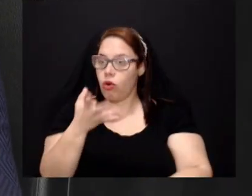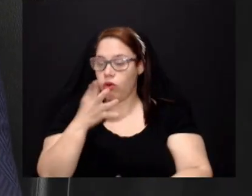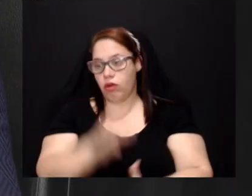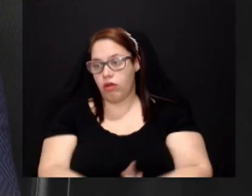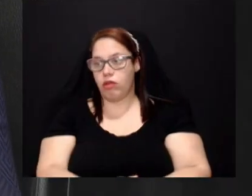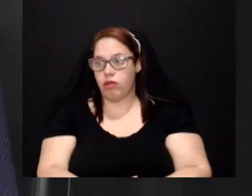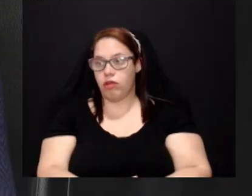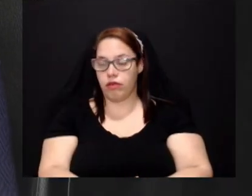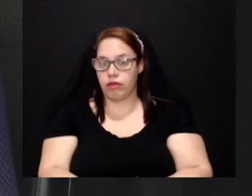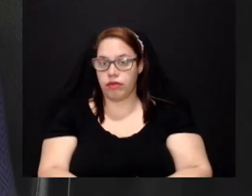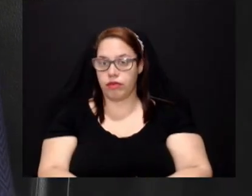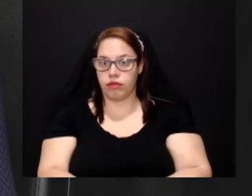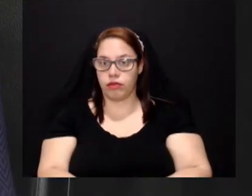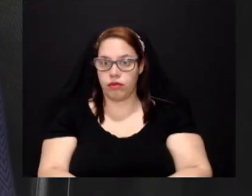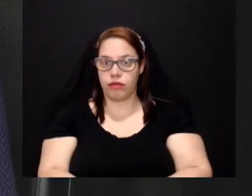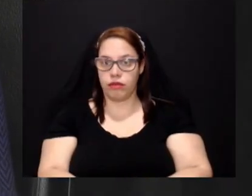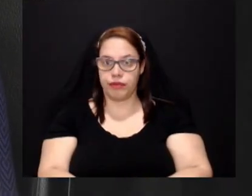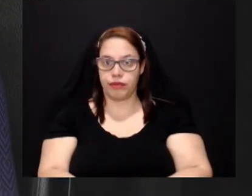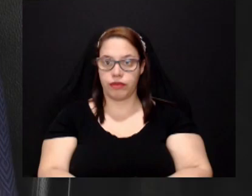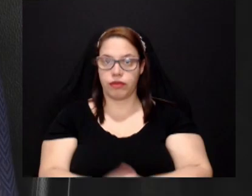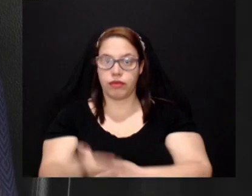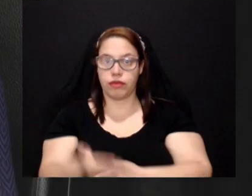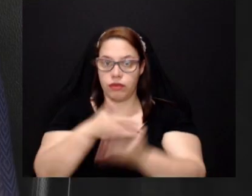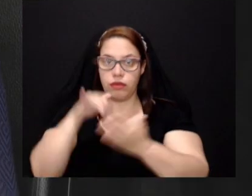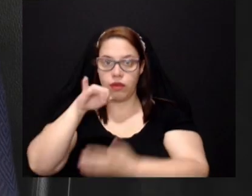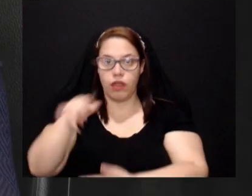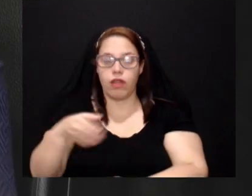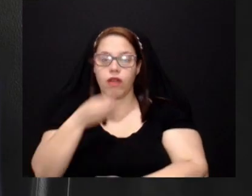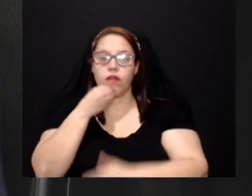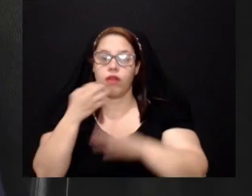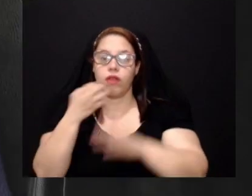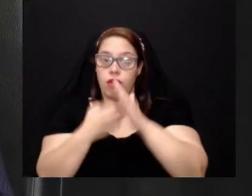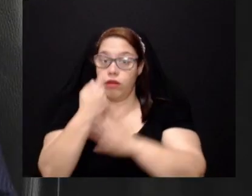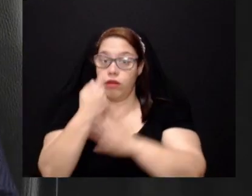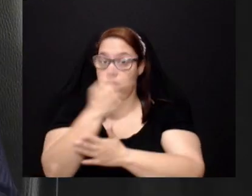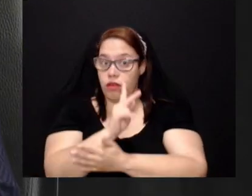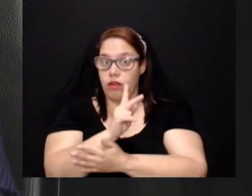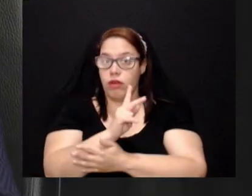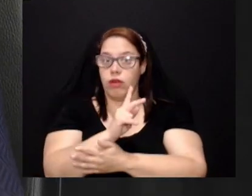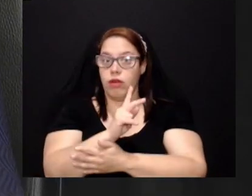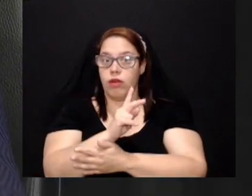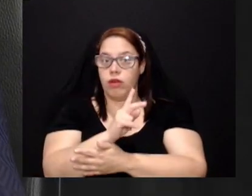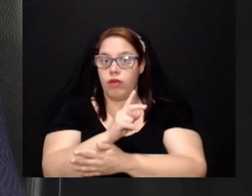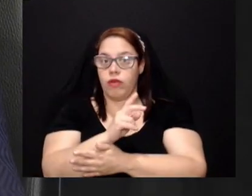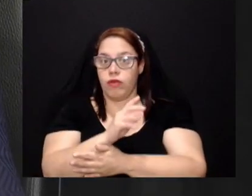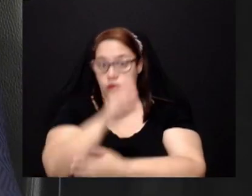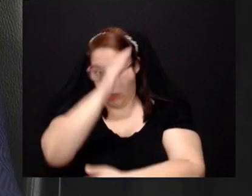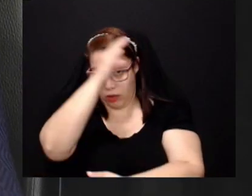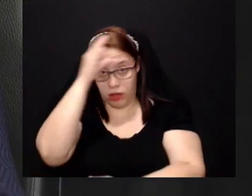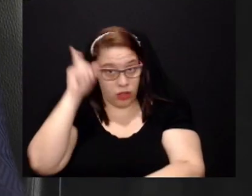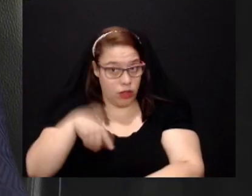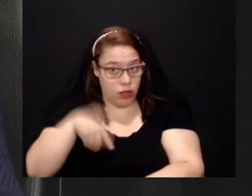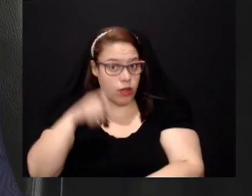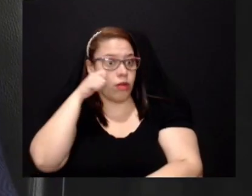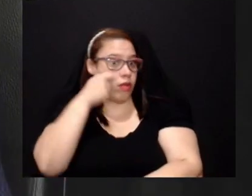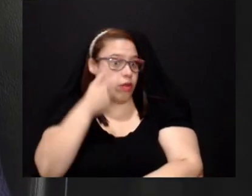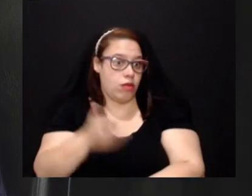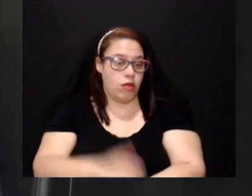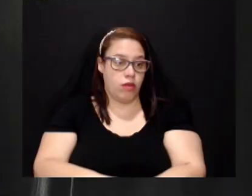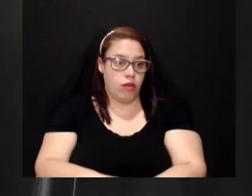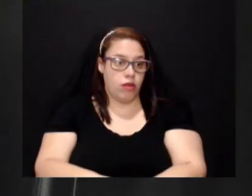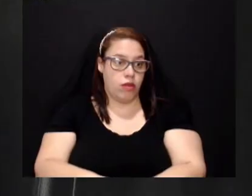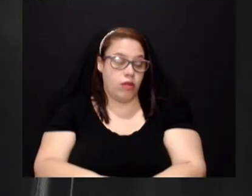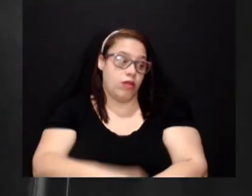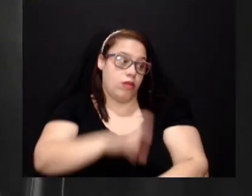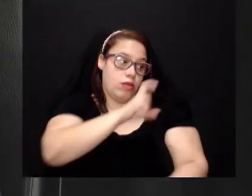vai trazer mais oportunidades para a empresa dele, né? Que o consumidor também é negro, né? Você tem que estar... Aliás, 56%